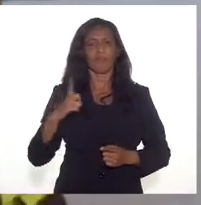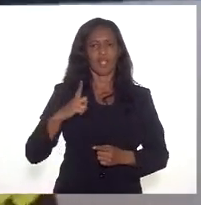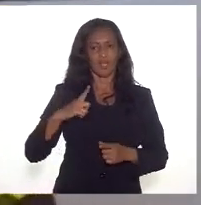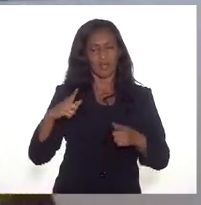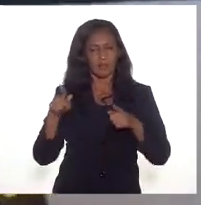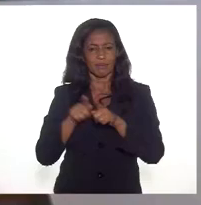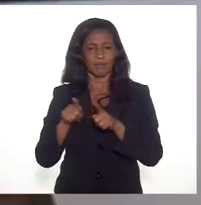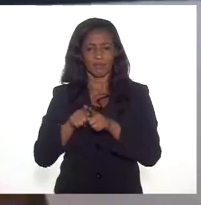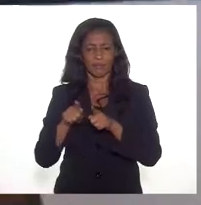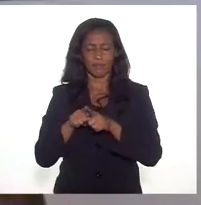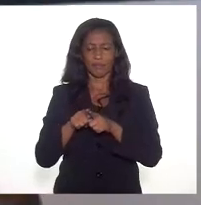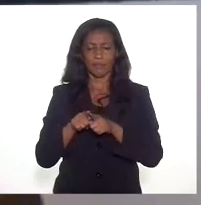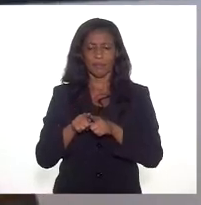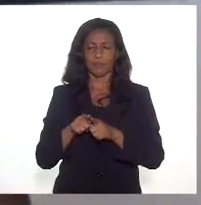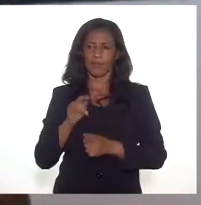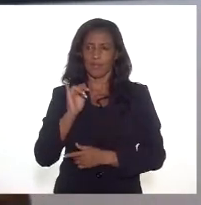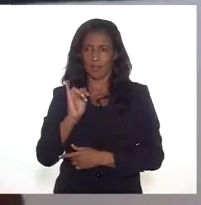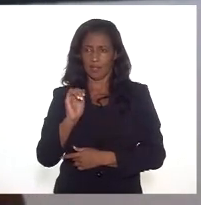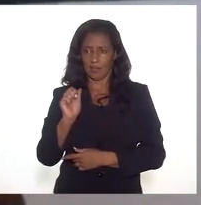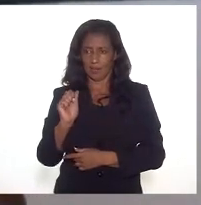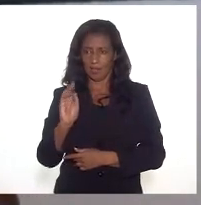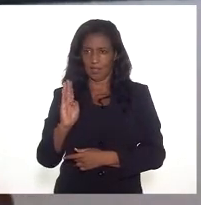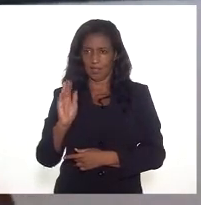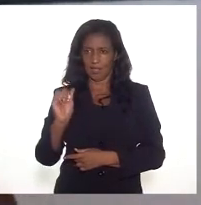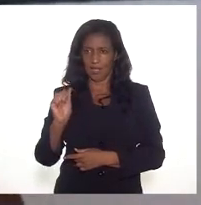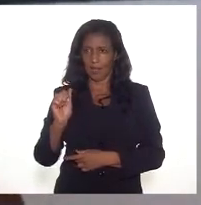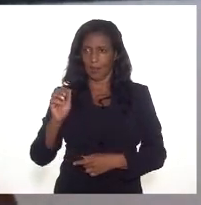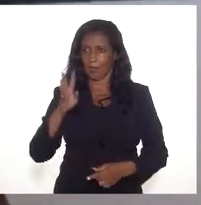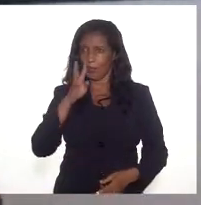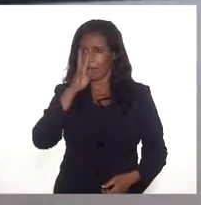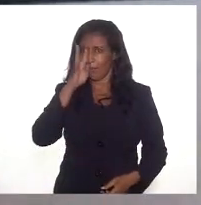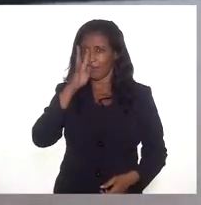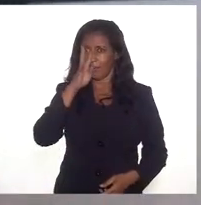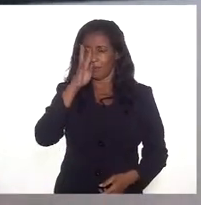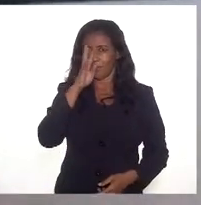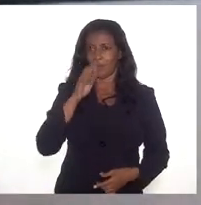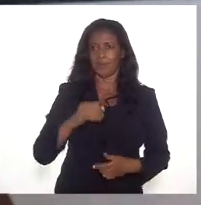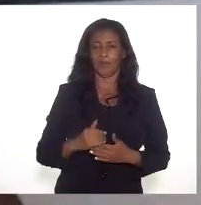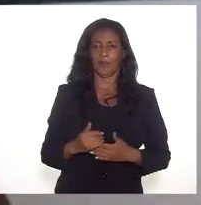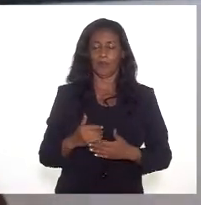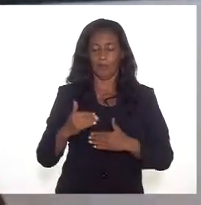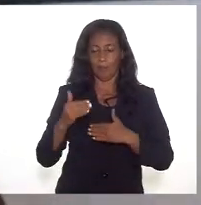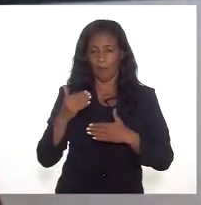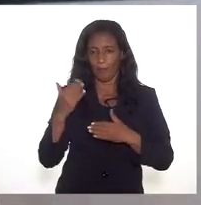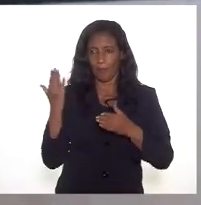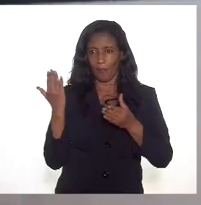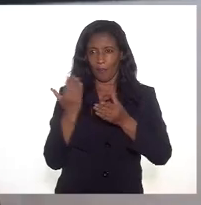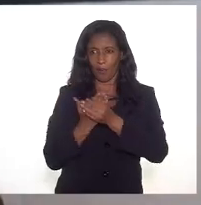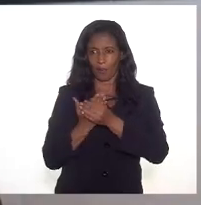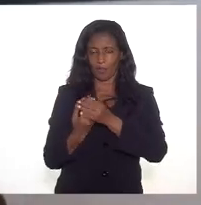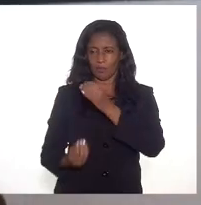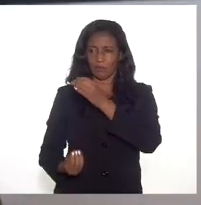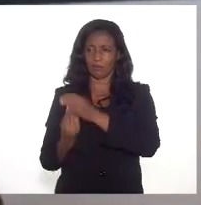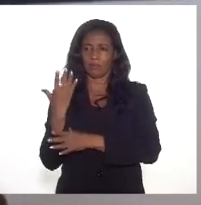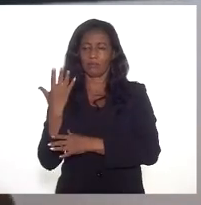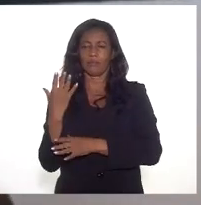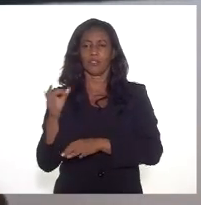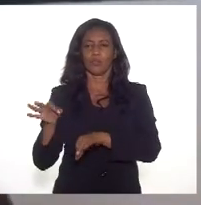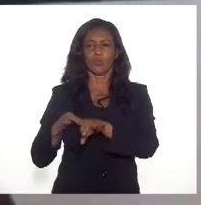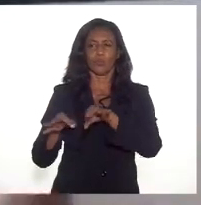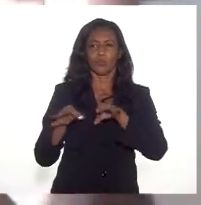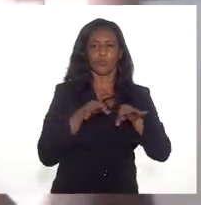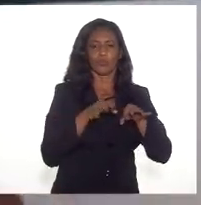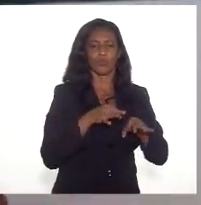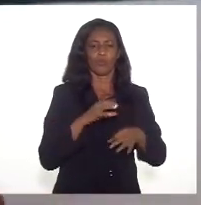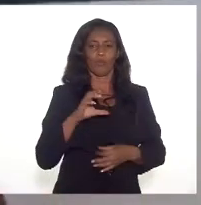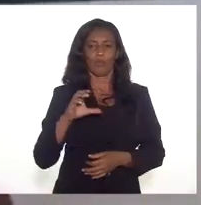dessa, da Iabas, o escandaloso processo de criação e organização da